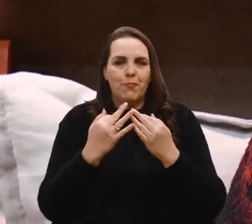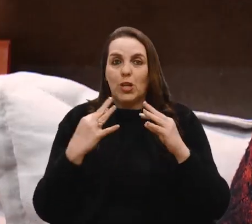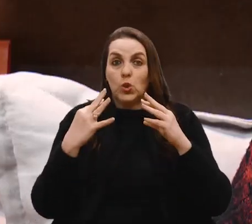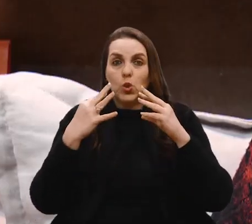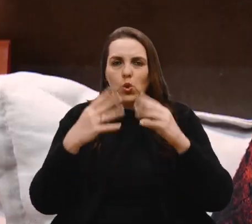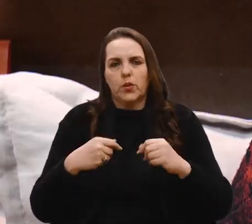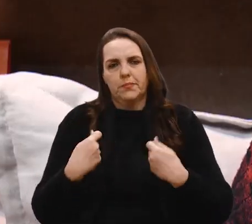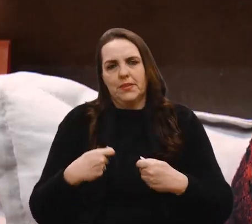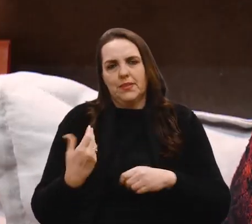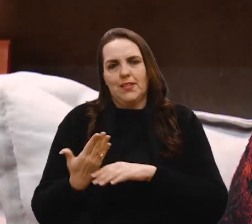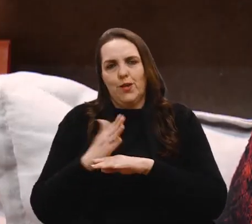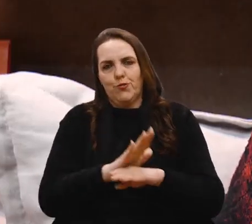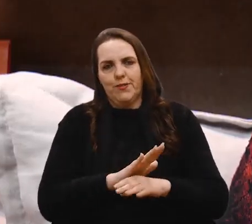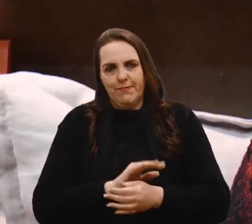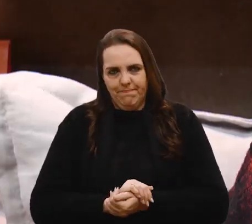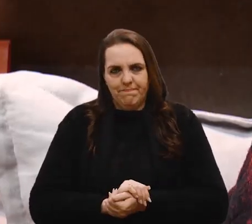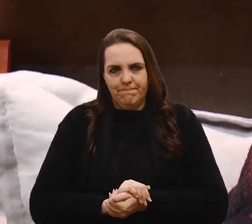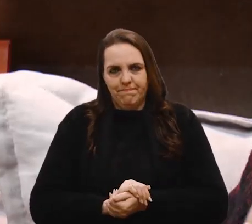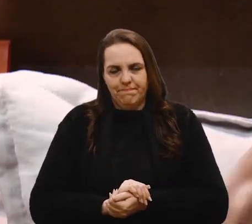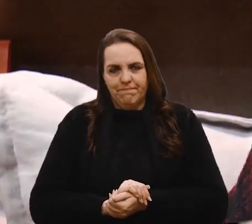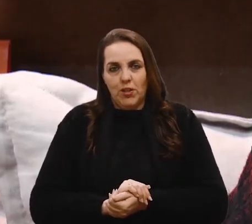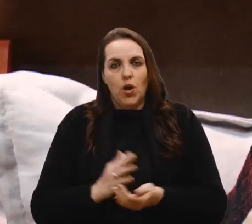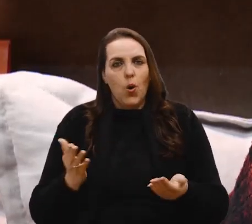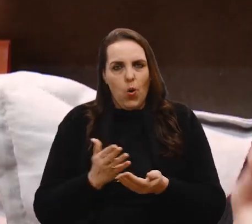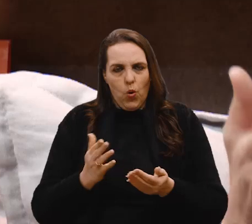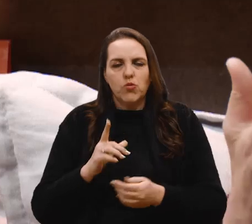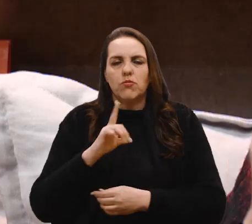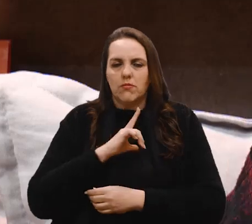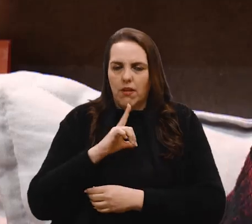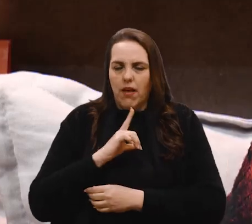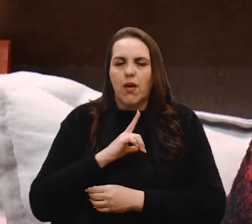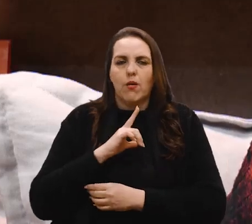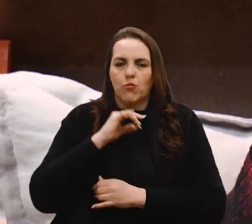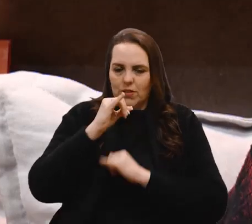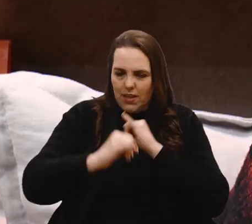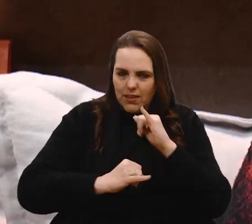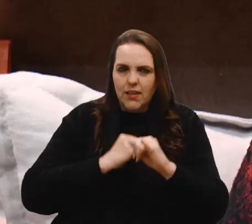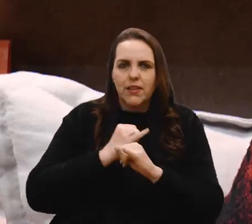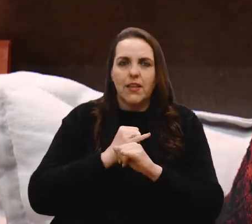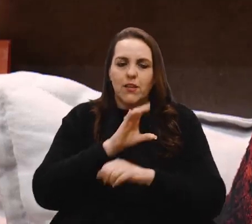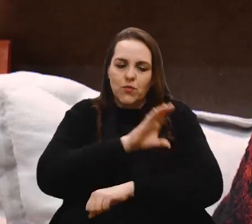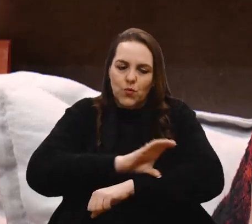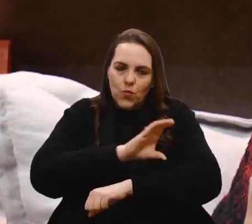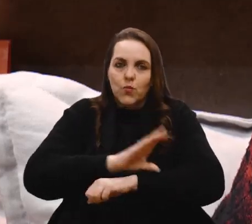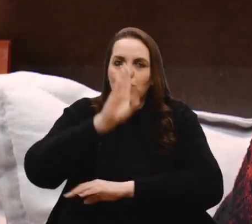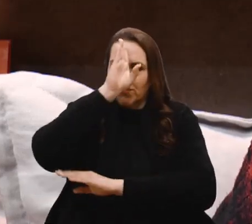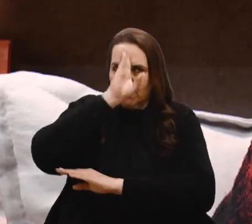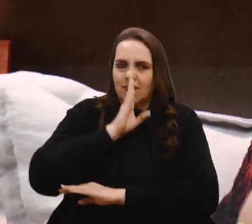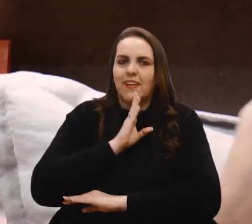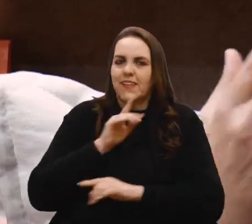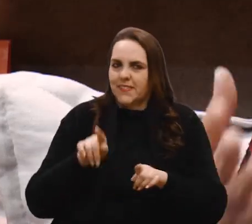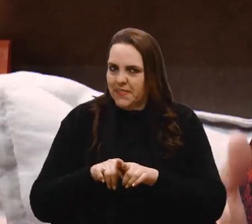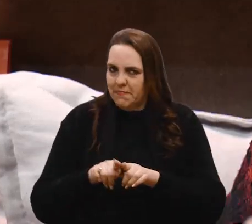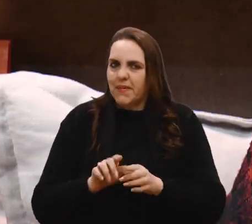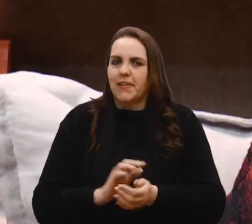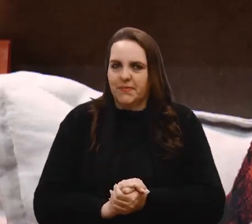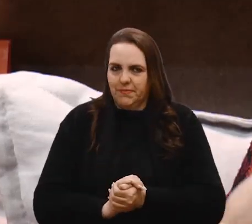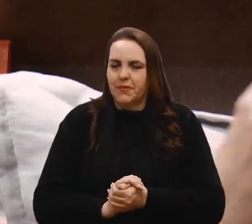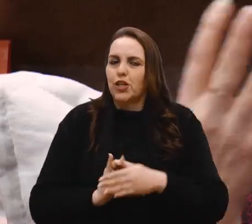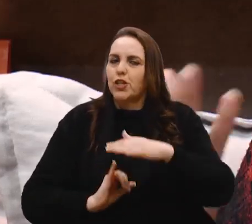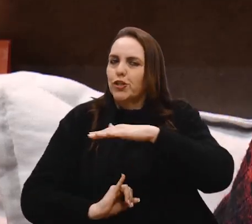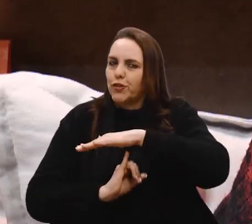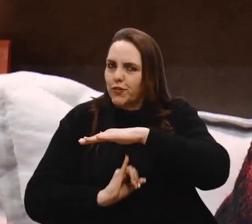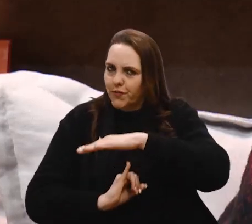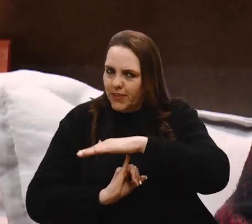em dia a gente tem já, e graças à internet e tudo mais, tem cursos gratuitos, né? No Instituto